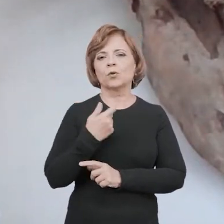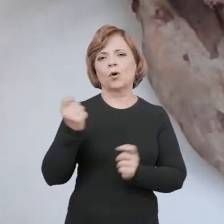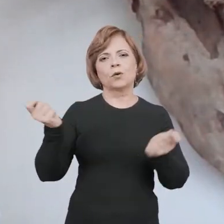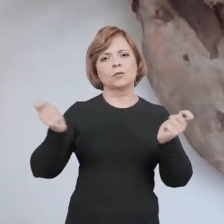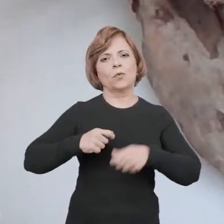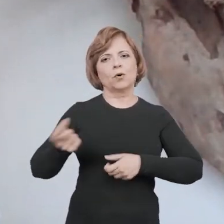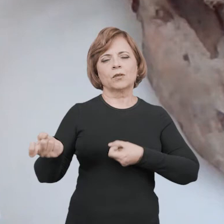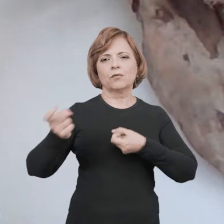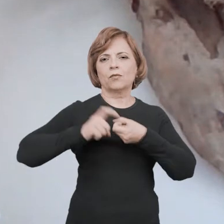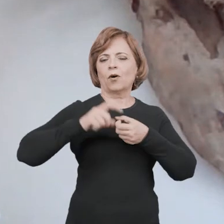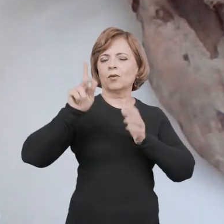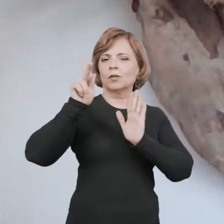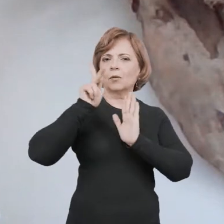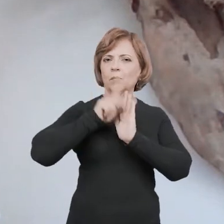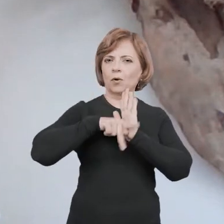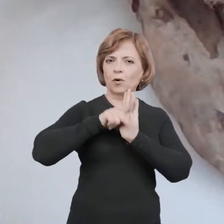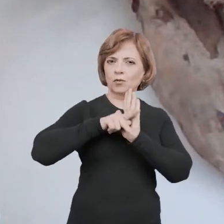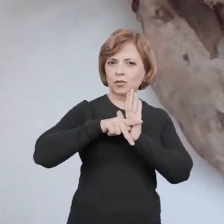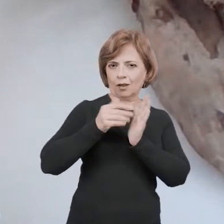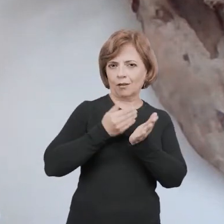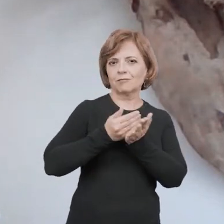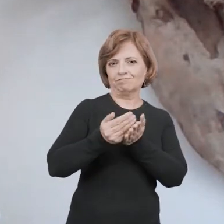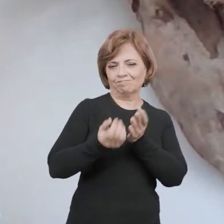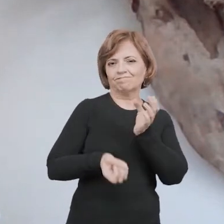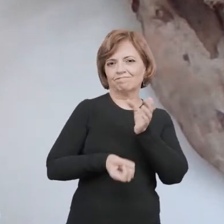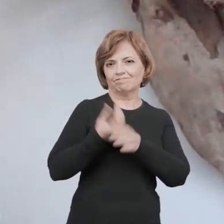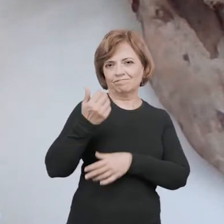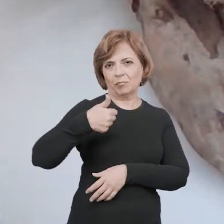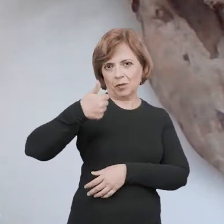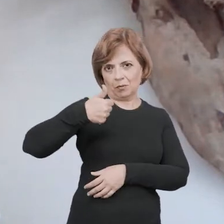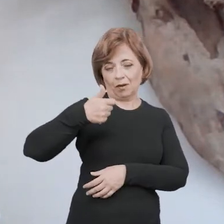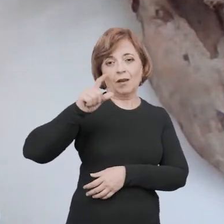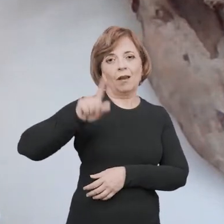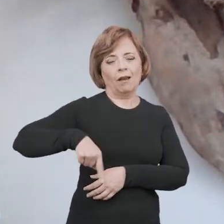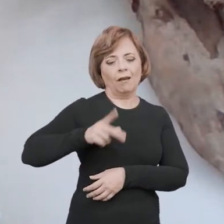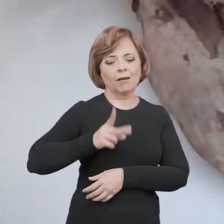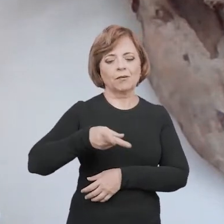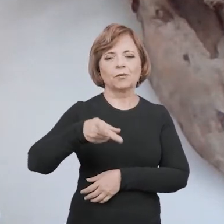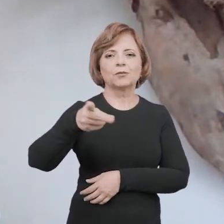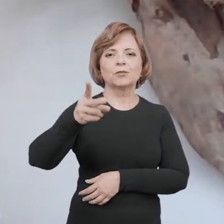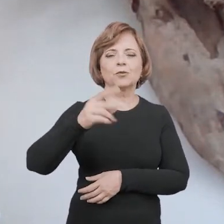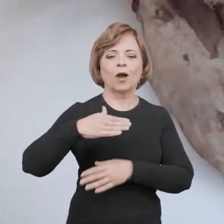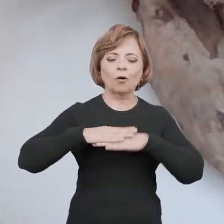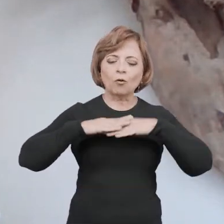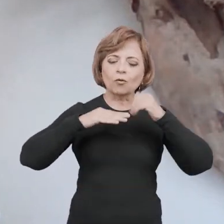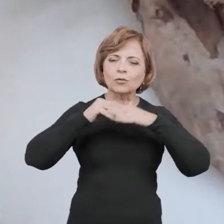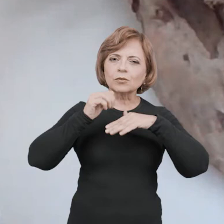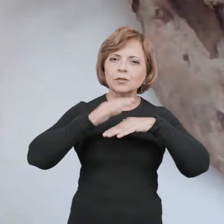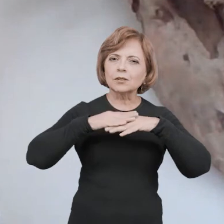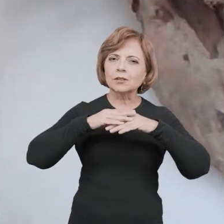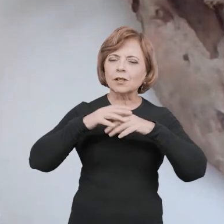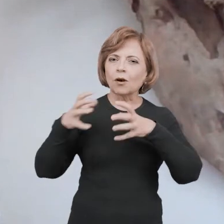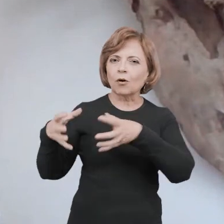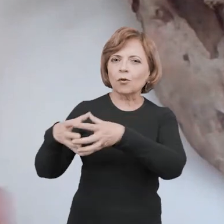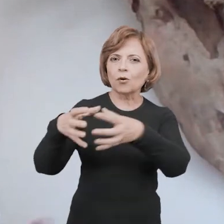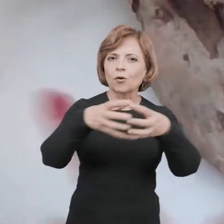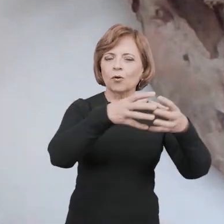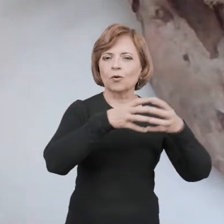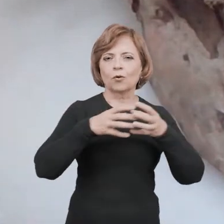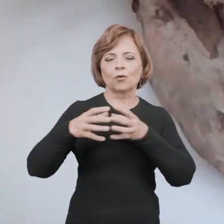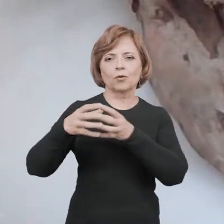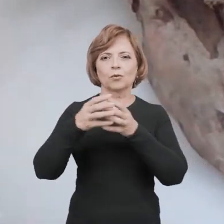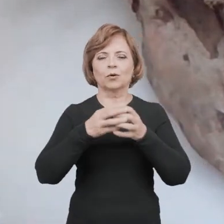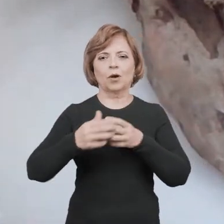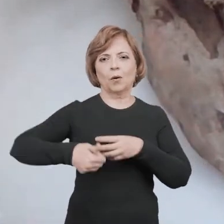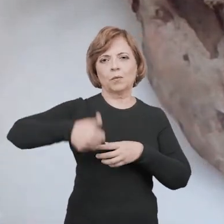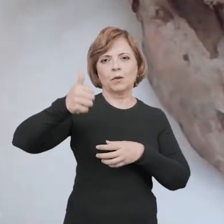nós possamos retomar o projeto original, que seria dar continuidade àquela construção coletiva